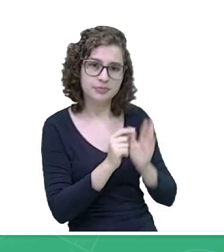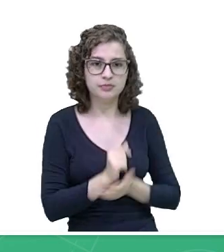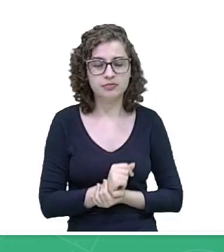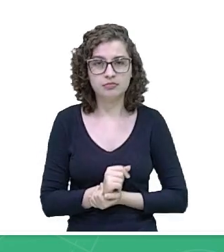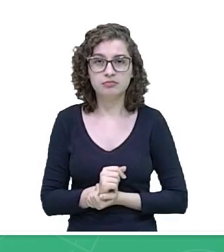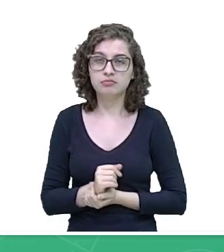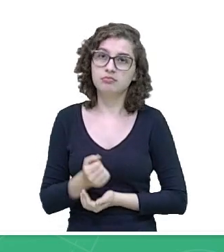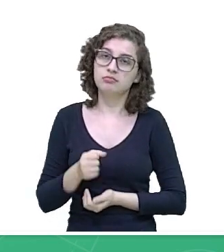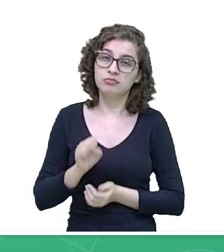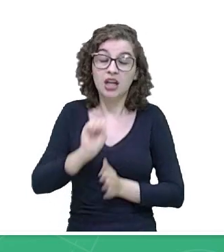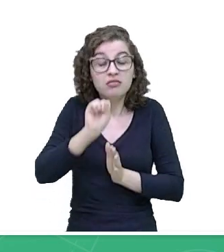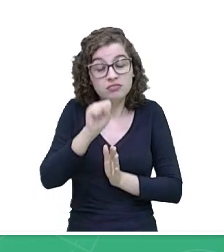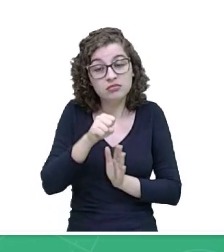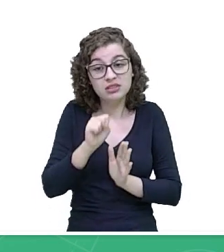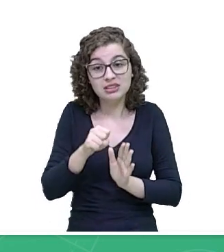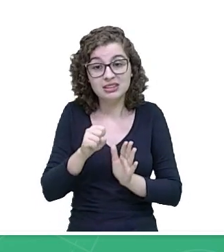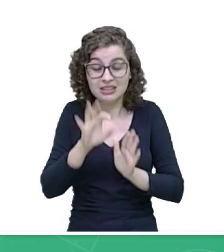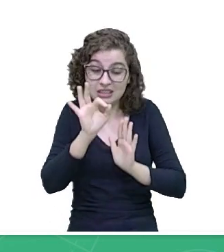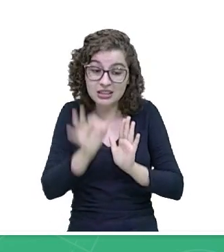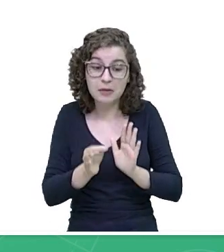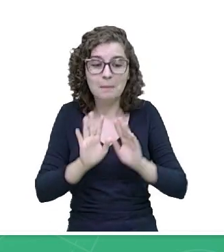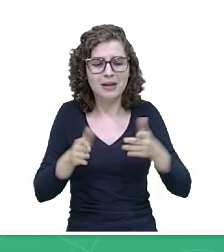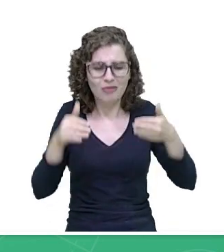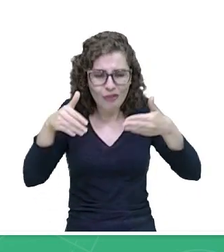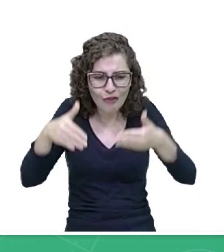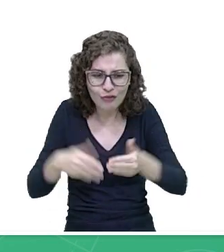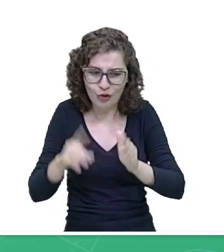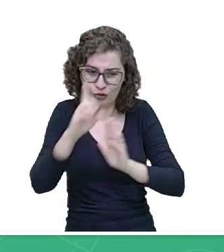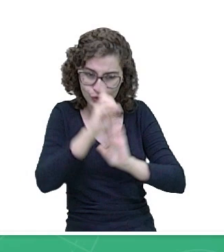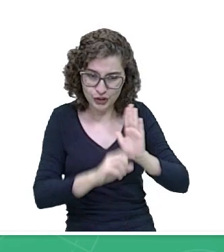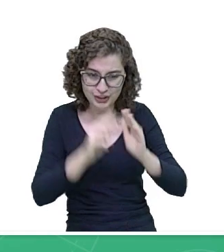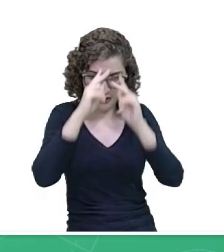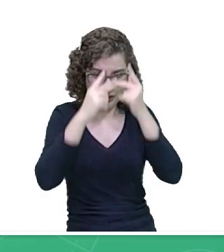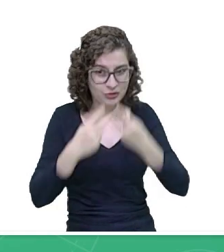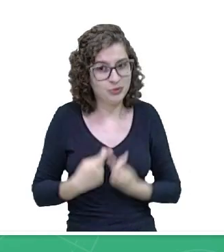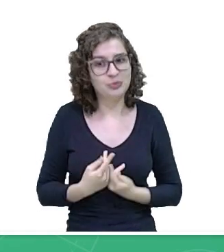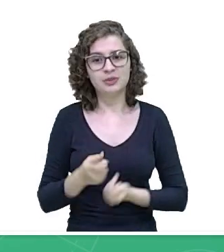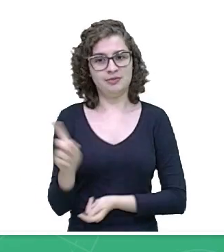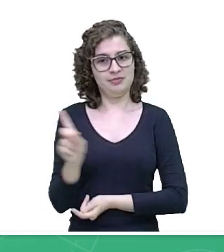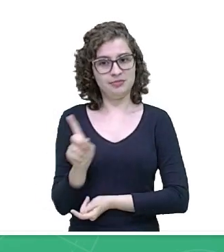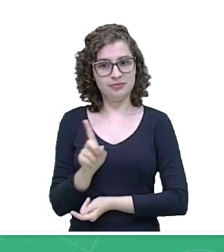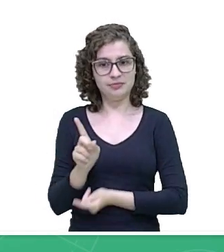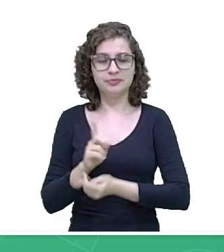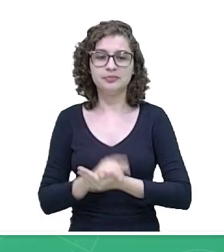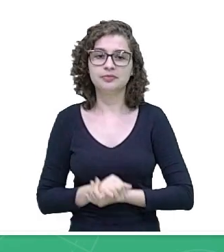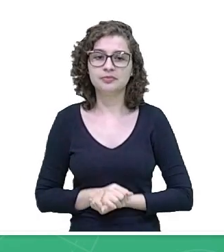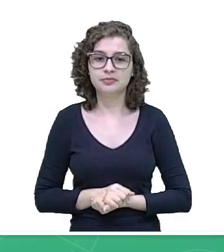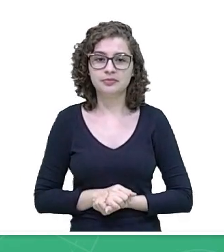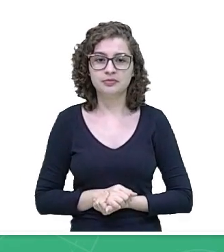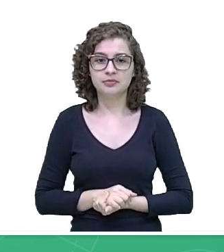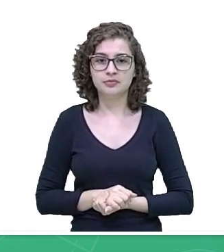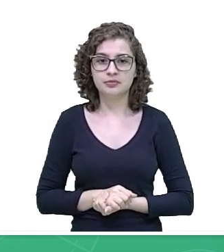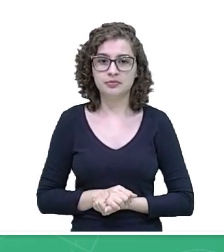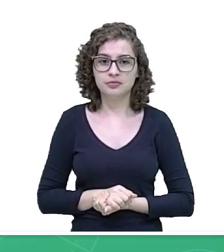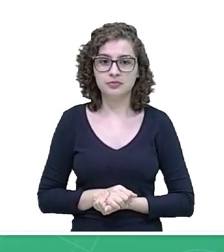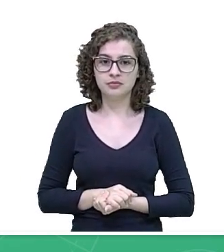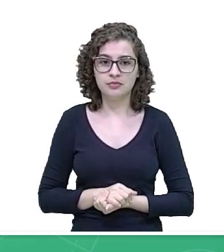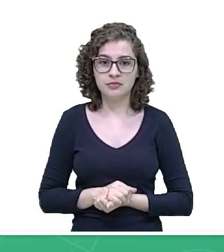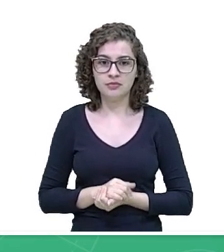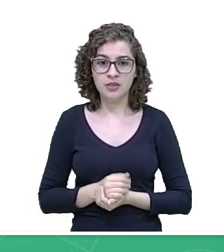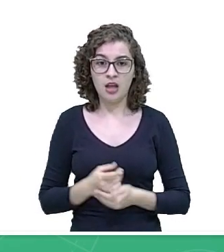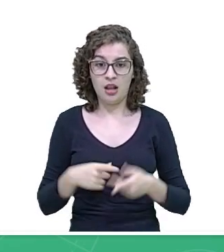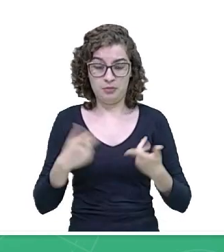está correto, mas não é o objetivo dos direitos humanos. Que aqueles que cometem crimes